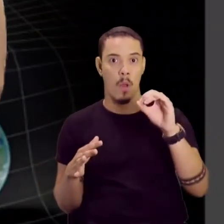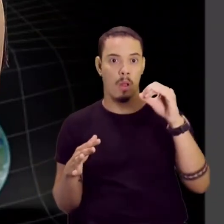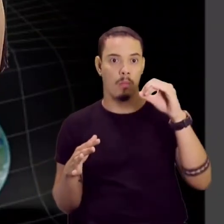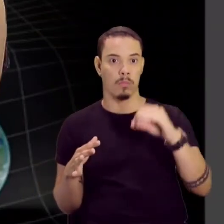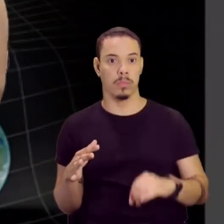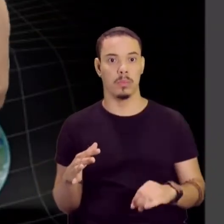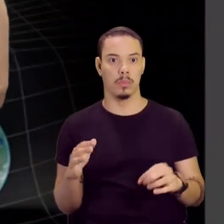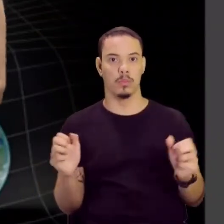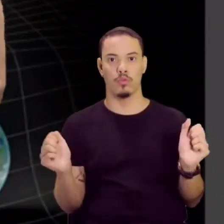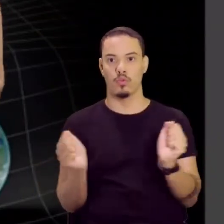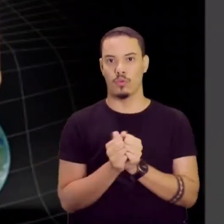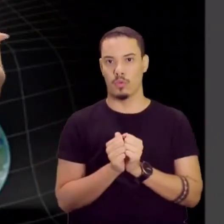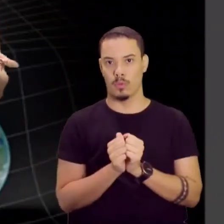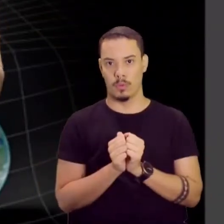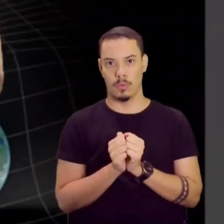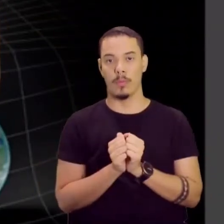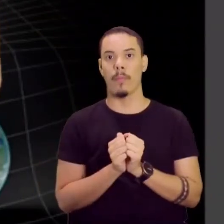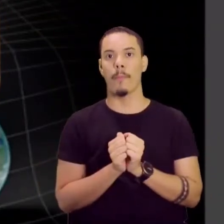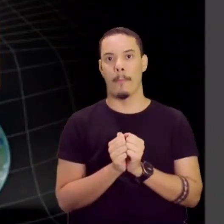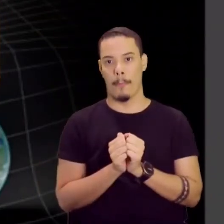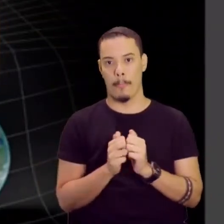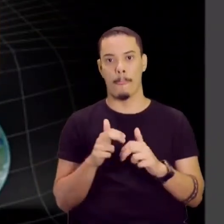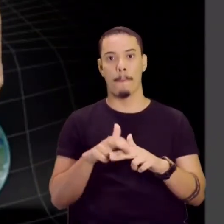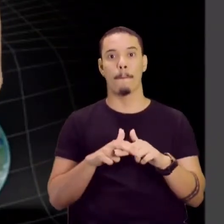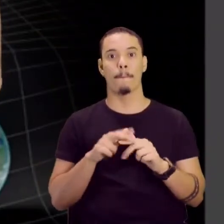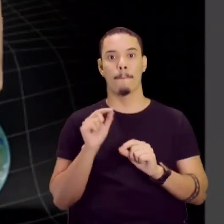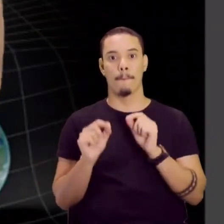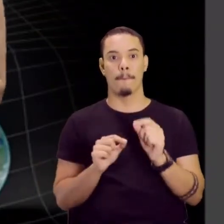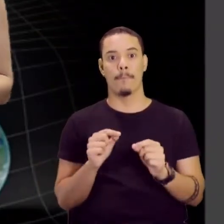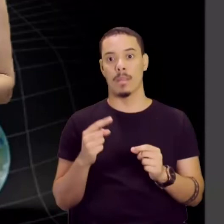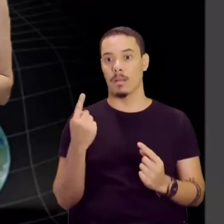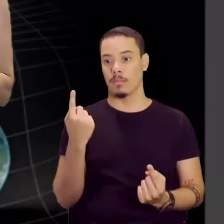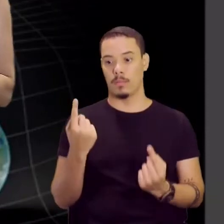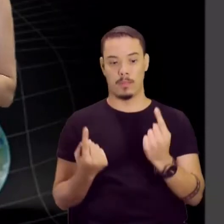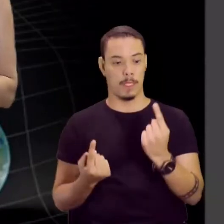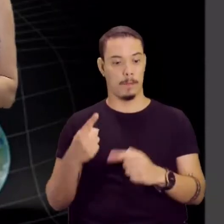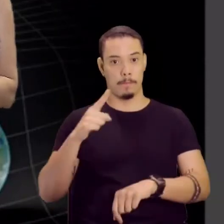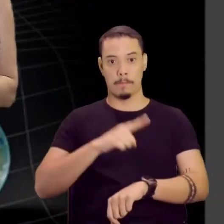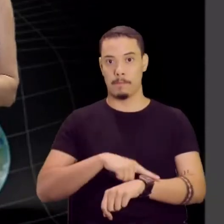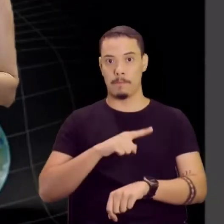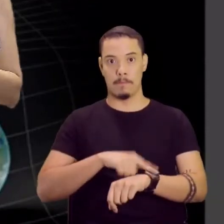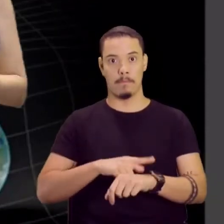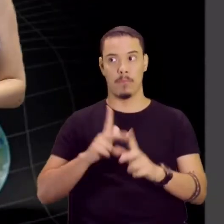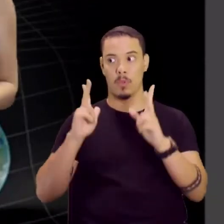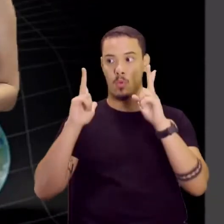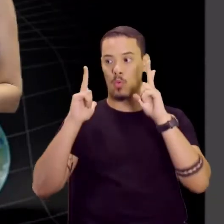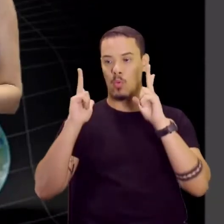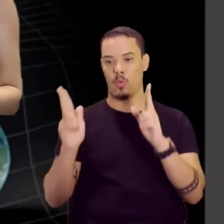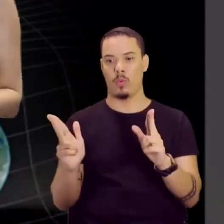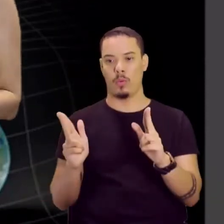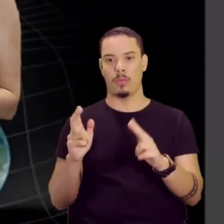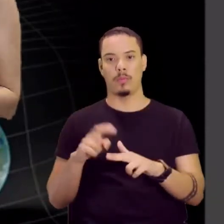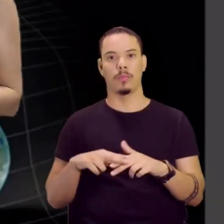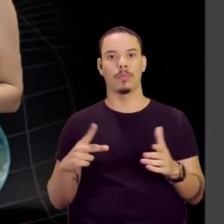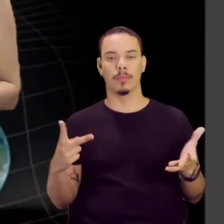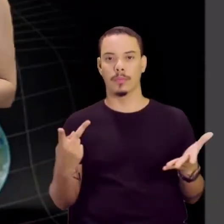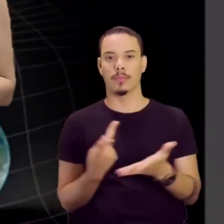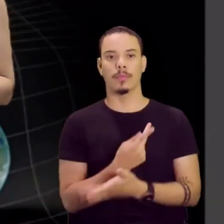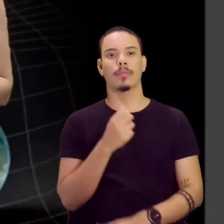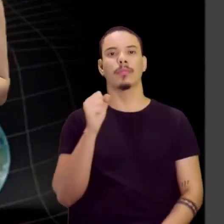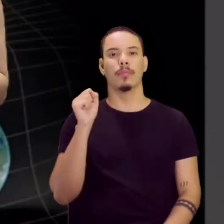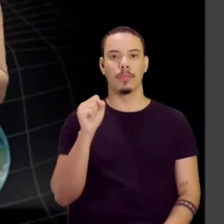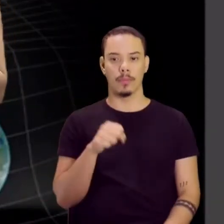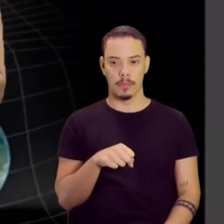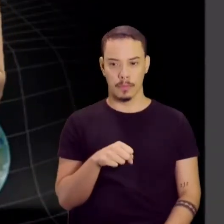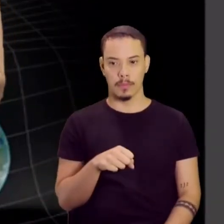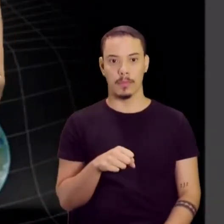cair vão chegar junto. Simultaneamente, juntas, né? Em tempos iguais. Então, isso vai ocorrer sim,